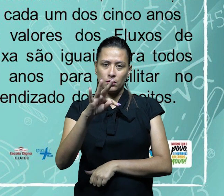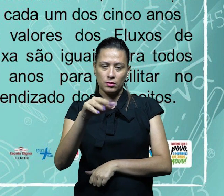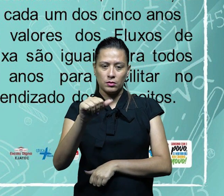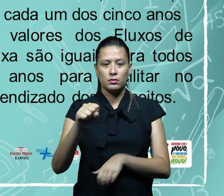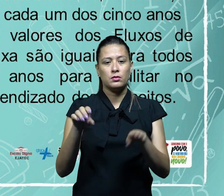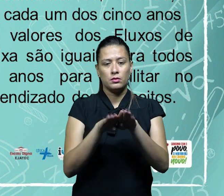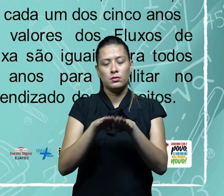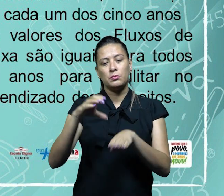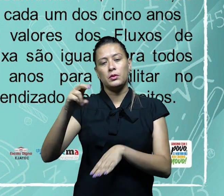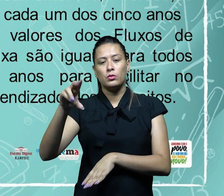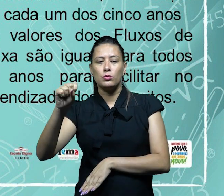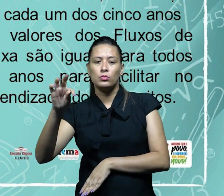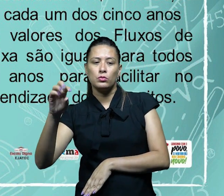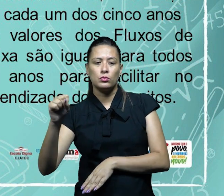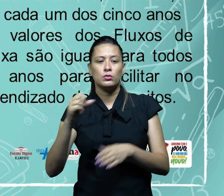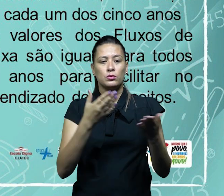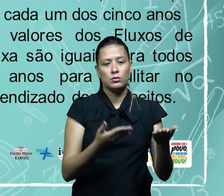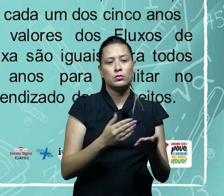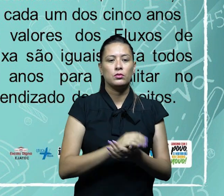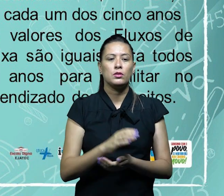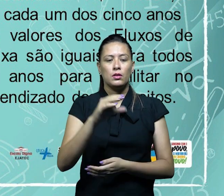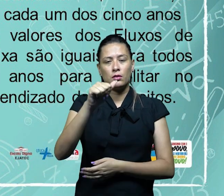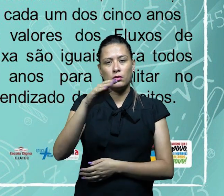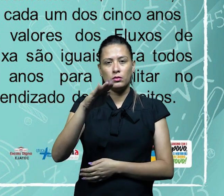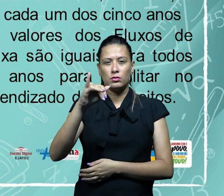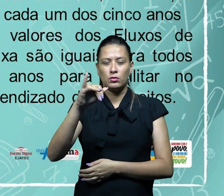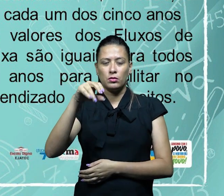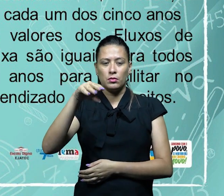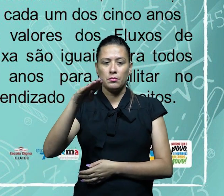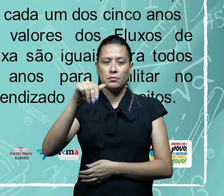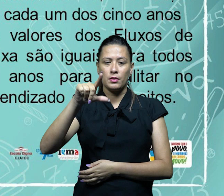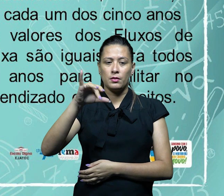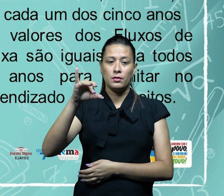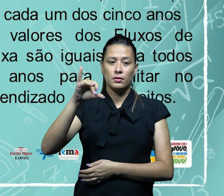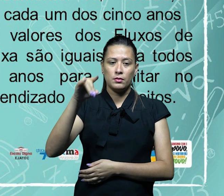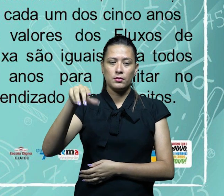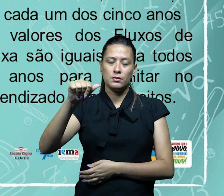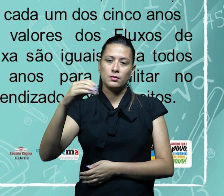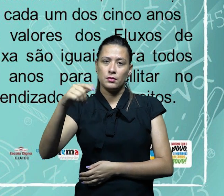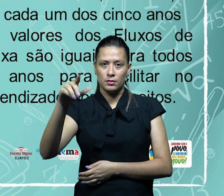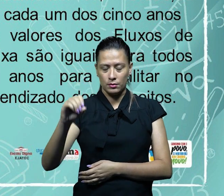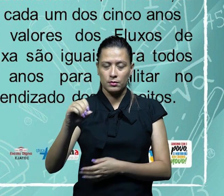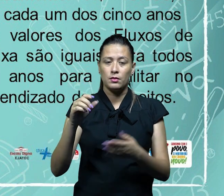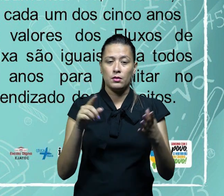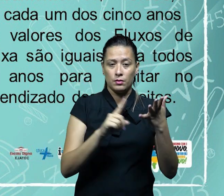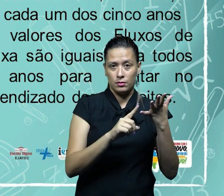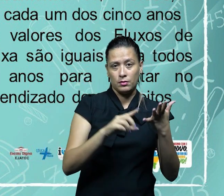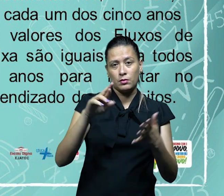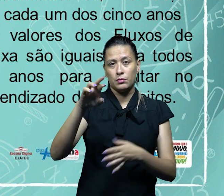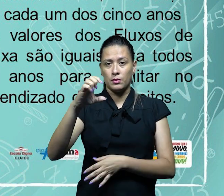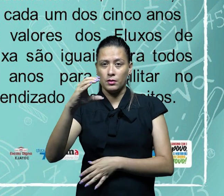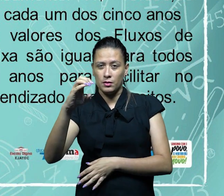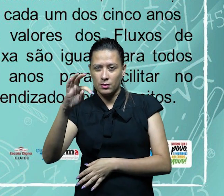parte direita o casamento. Investimento inicial de ambos, vou falar de ambos para vocês, tá? Investimento inicial. Bicicleta vai ser um investimento inicial de 3